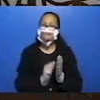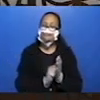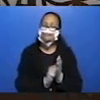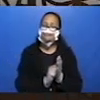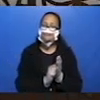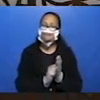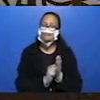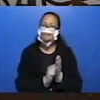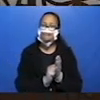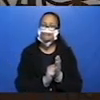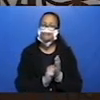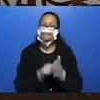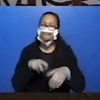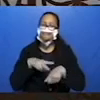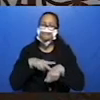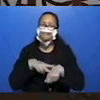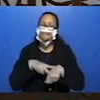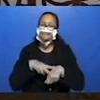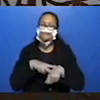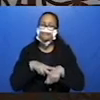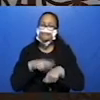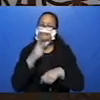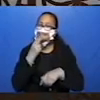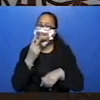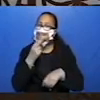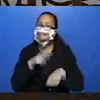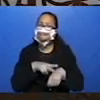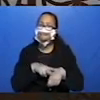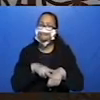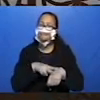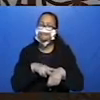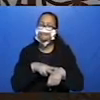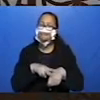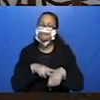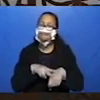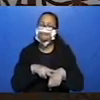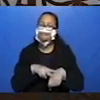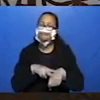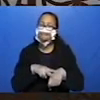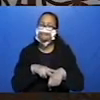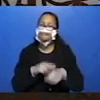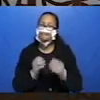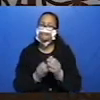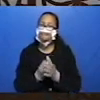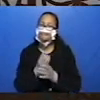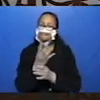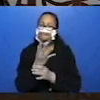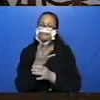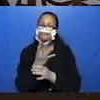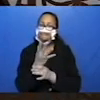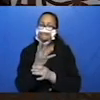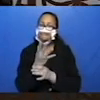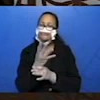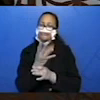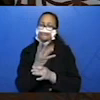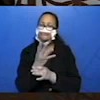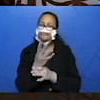tem o pigmento, ela tem um pouquinho de coloração verde. Esse pigmento é